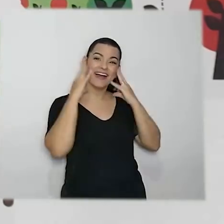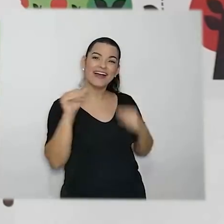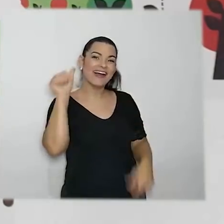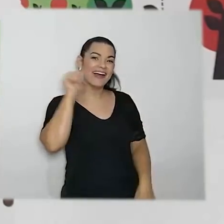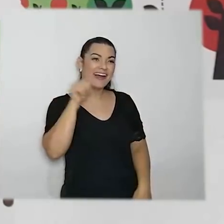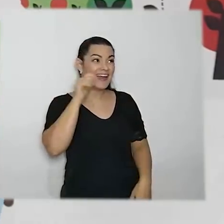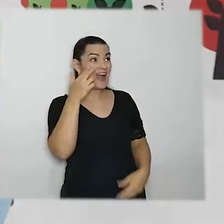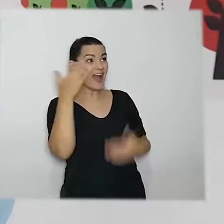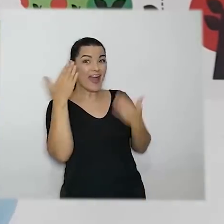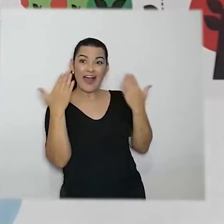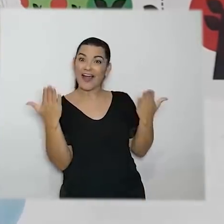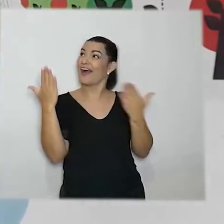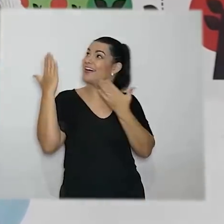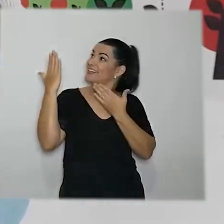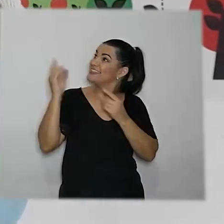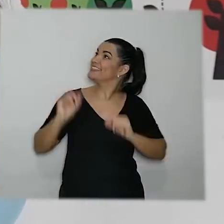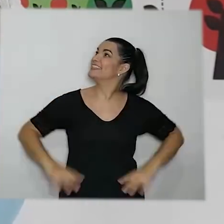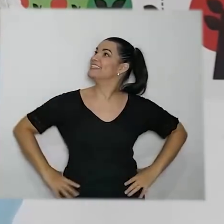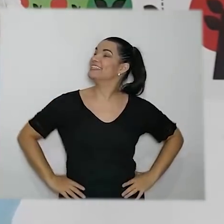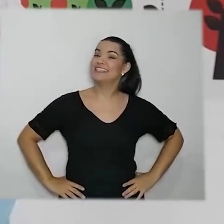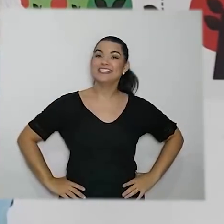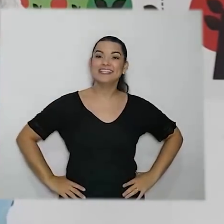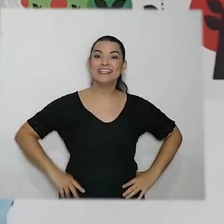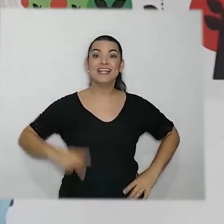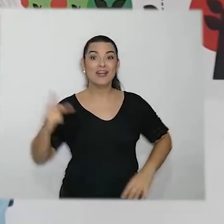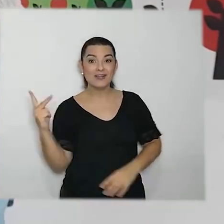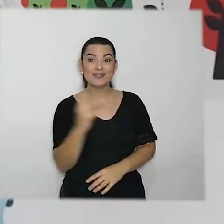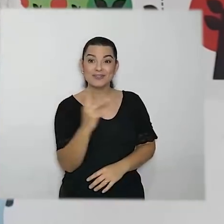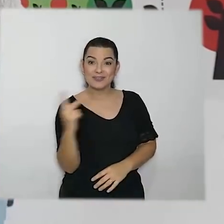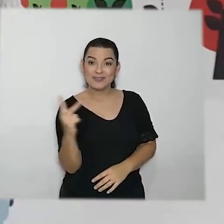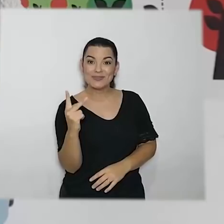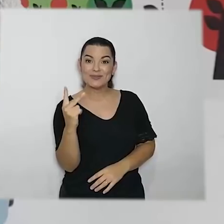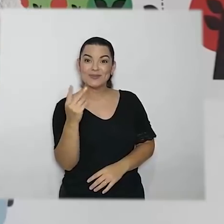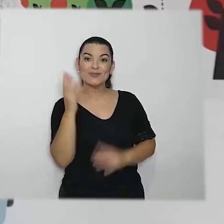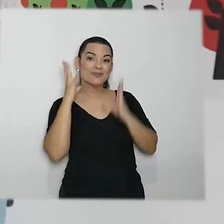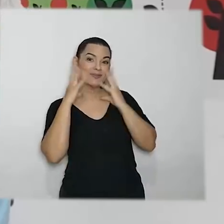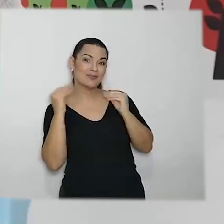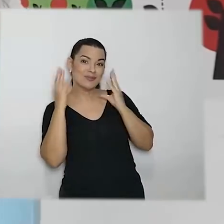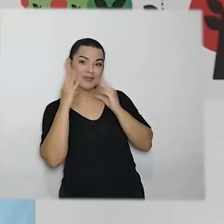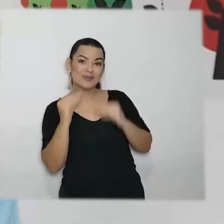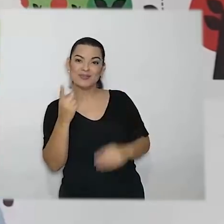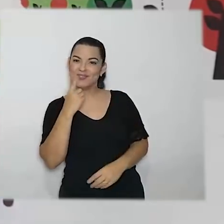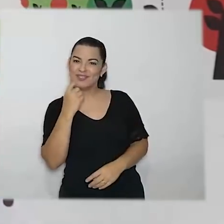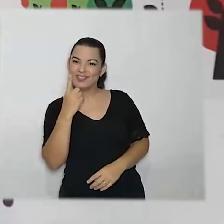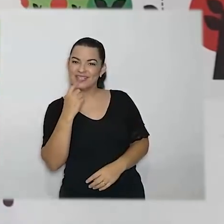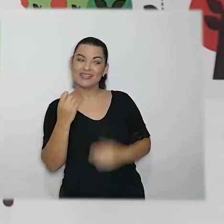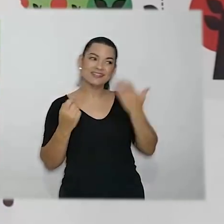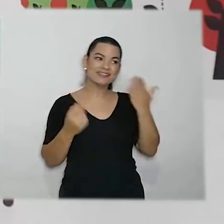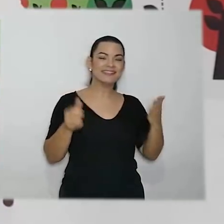aqui, turma! O medonho e a medonha.